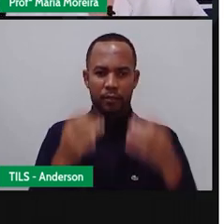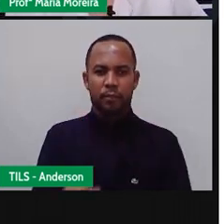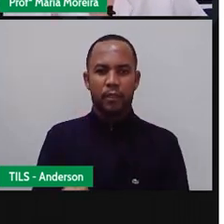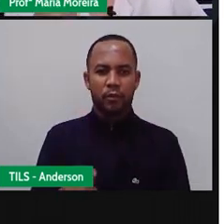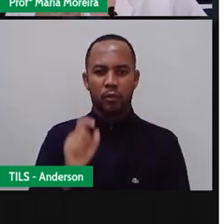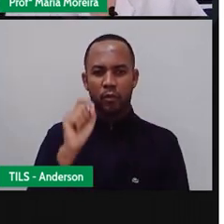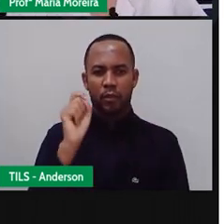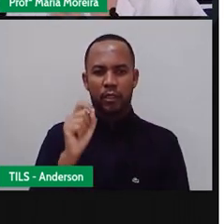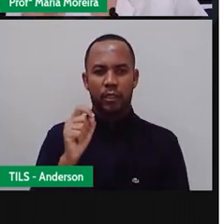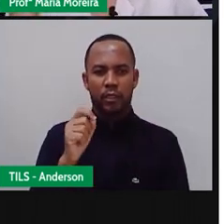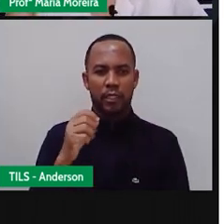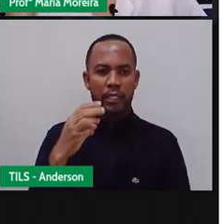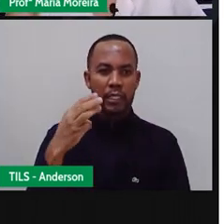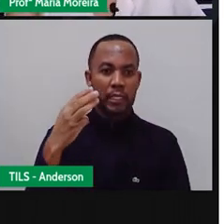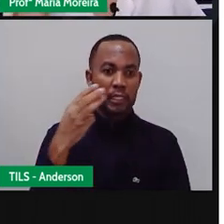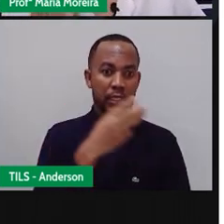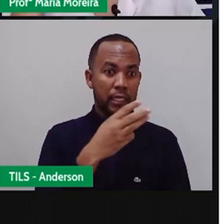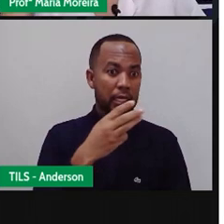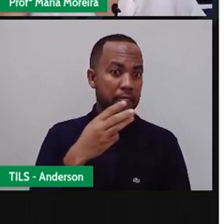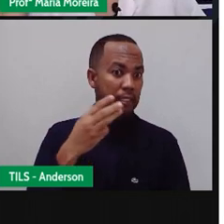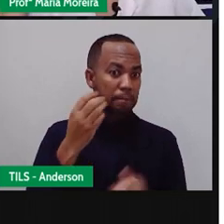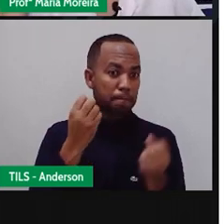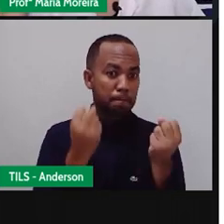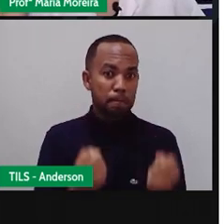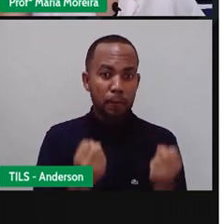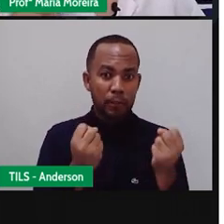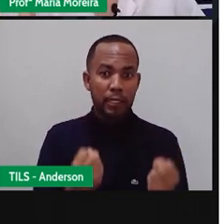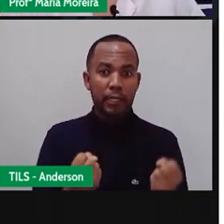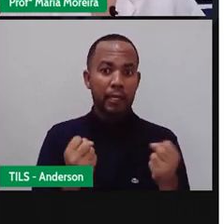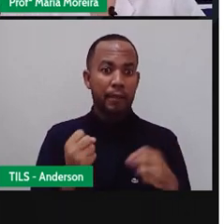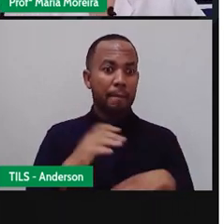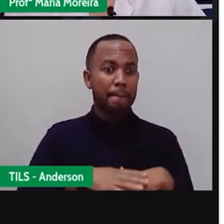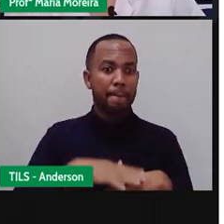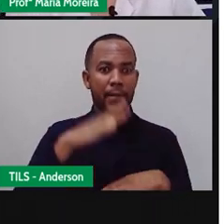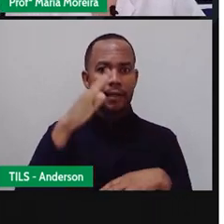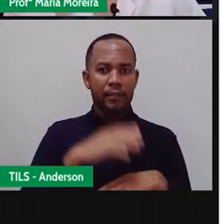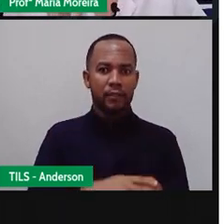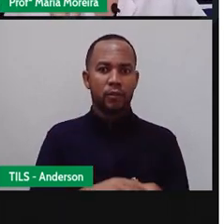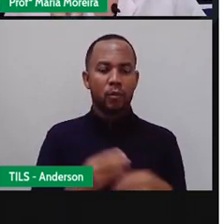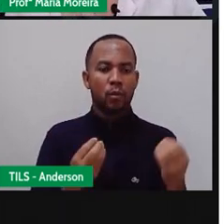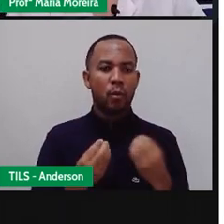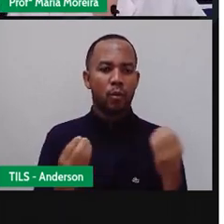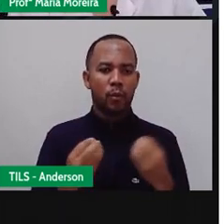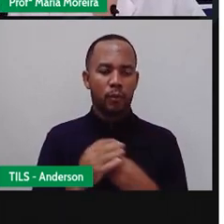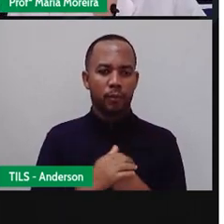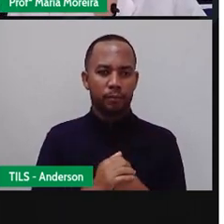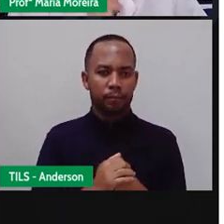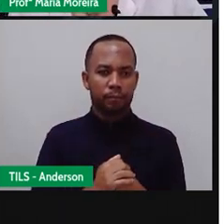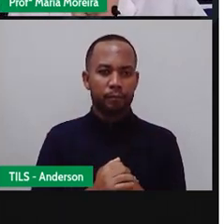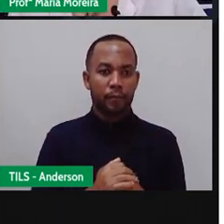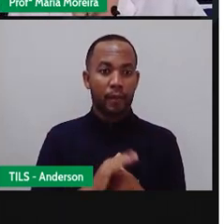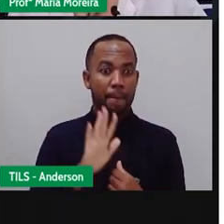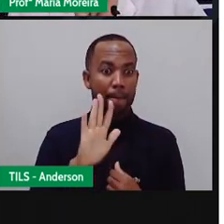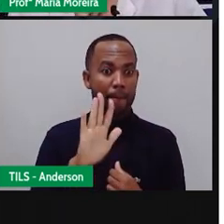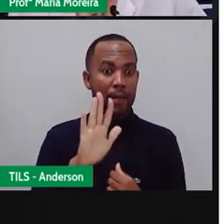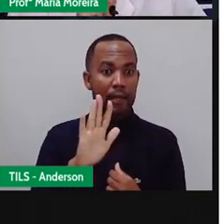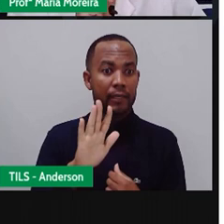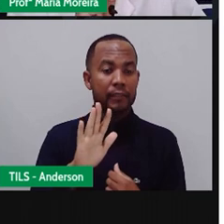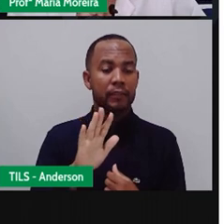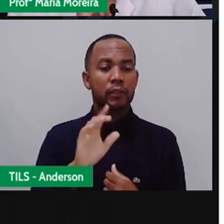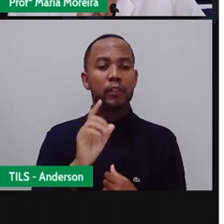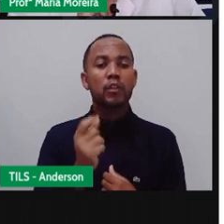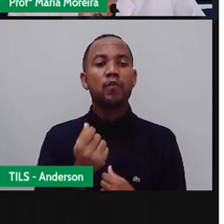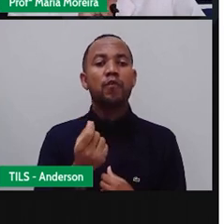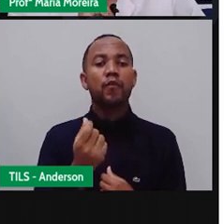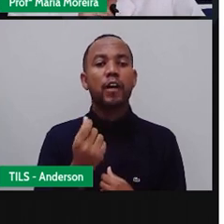três vezes já do lixo gerado do lixo coletado e do que da destinação adequada mas quanto